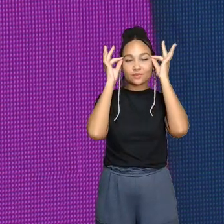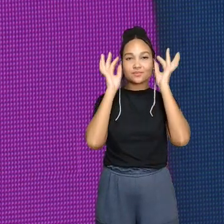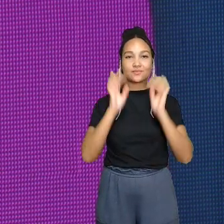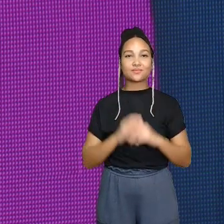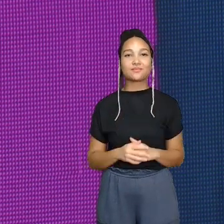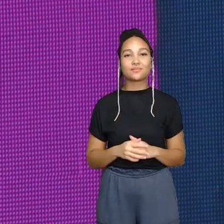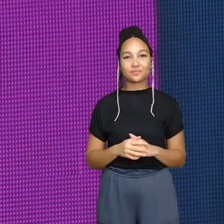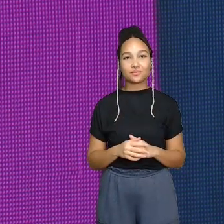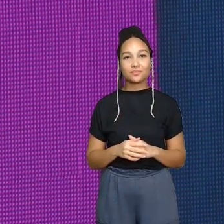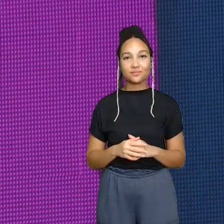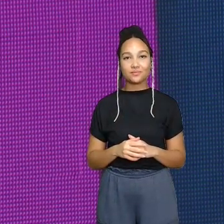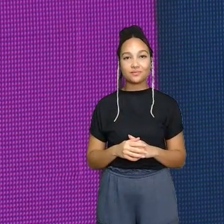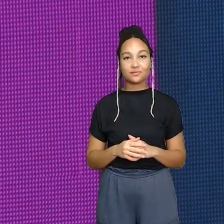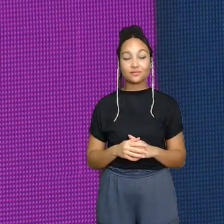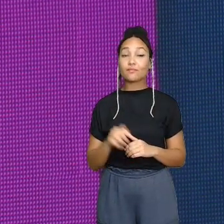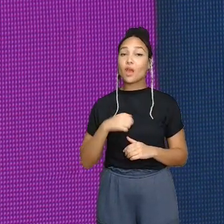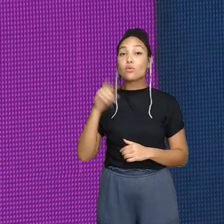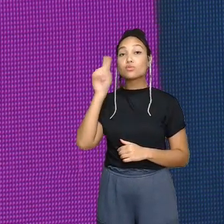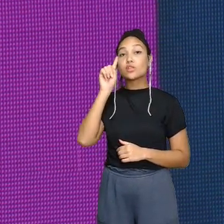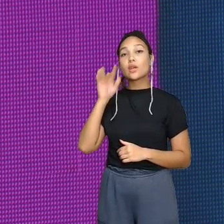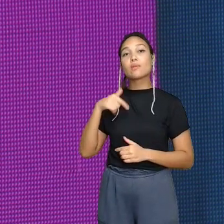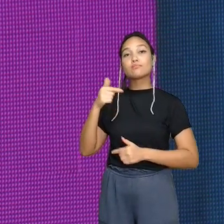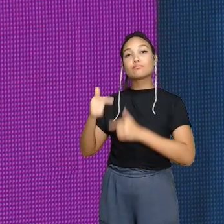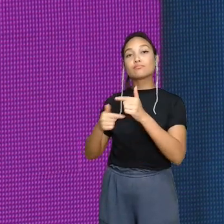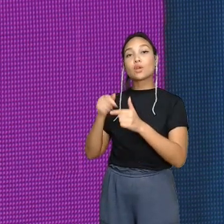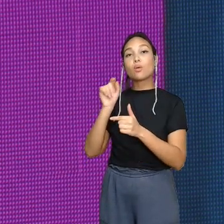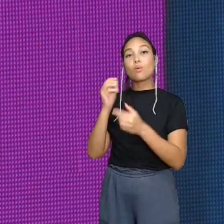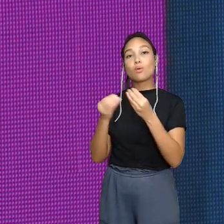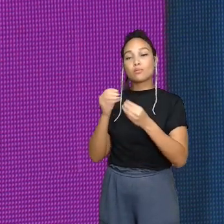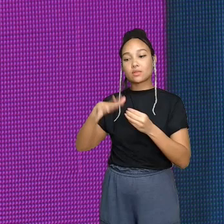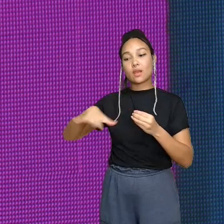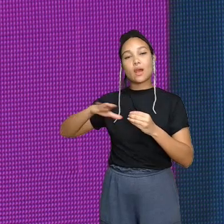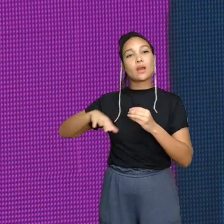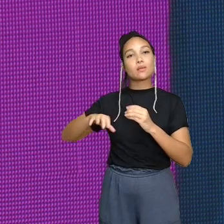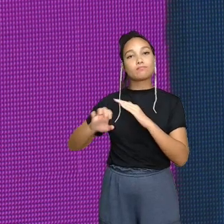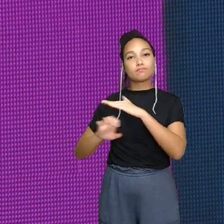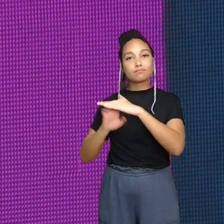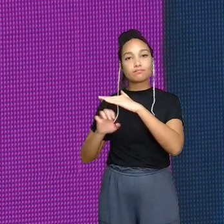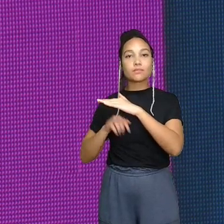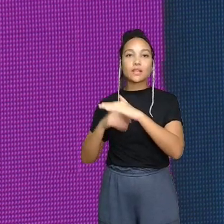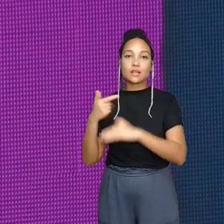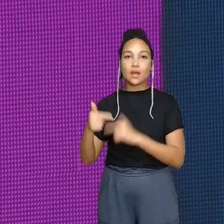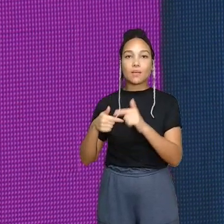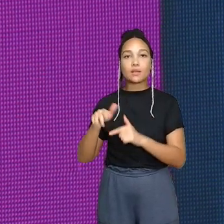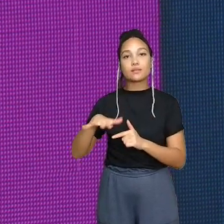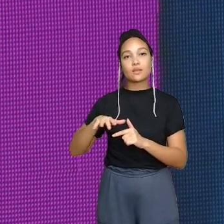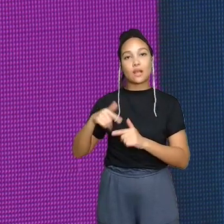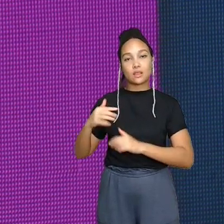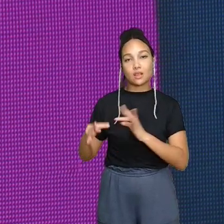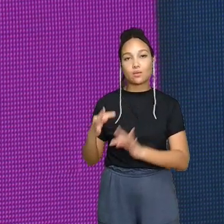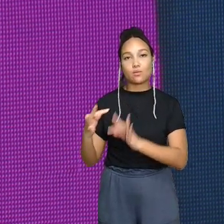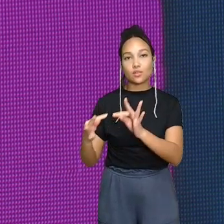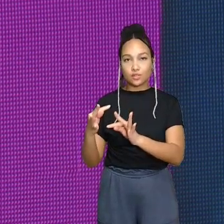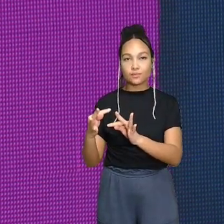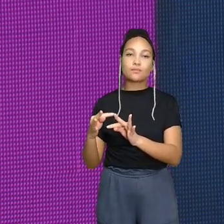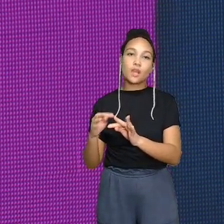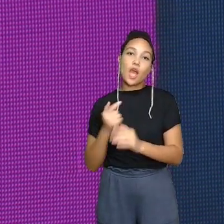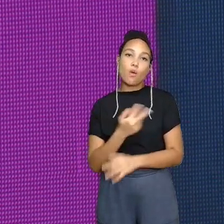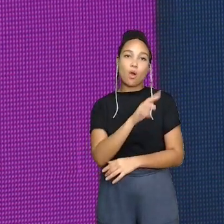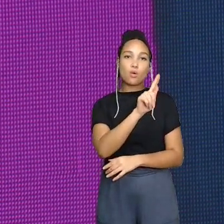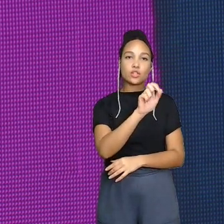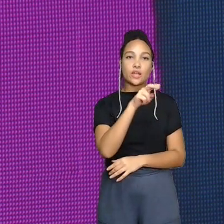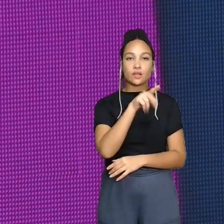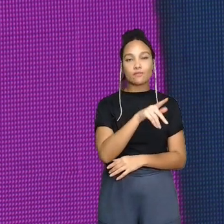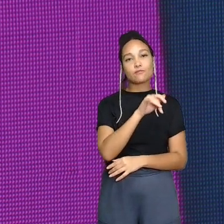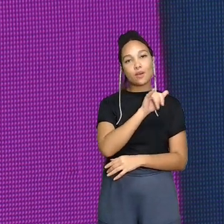E no meu dia a dia eu trabalho no mundo corporativo de uma empresa que trabalha com tecnologia blockchain, assim como o Jean já falou um pouco sobre blockchain. Então, meu dia a dia, eu estou há